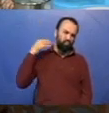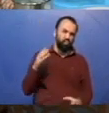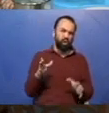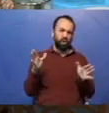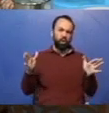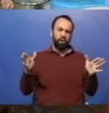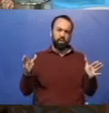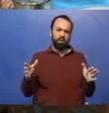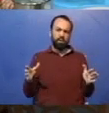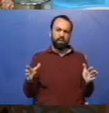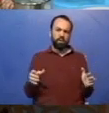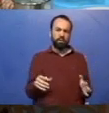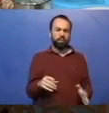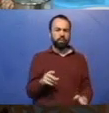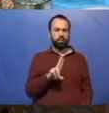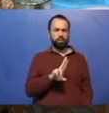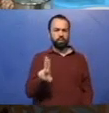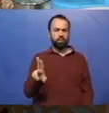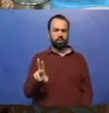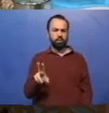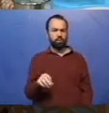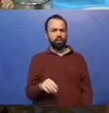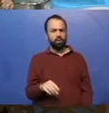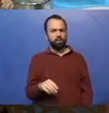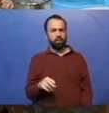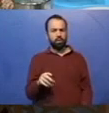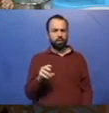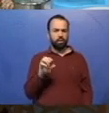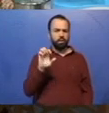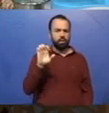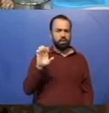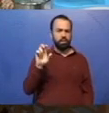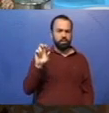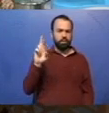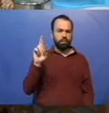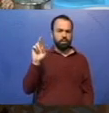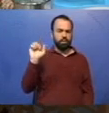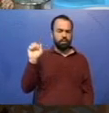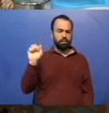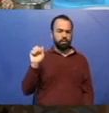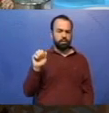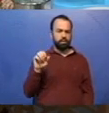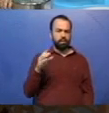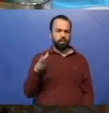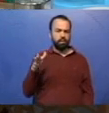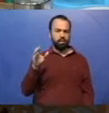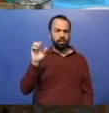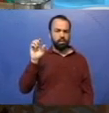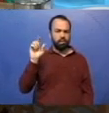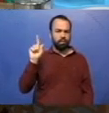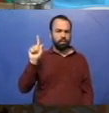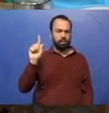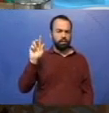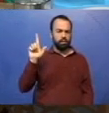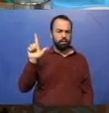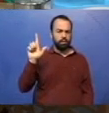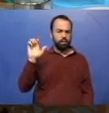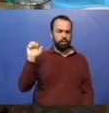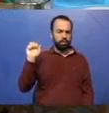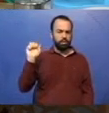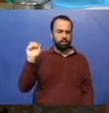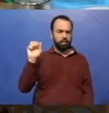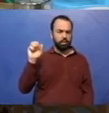de tempo, chamado de era glacial ou período glacial, a temperatura da Terra